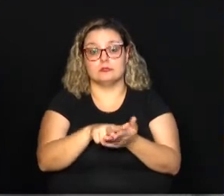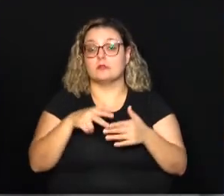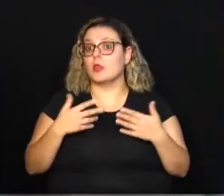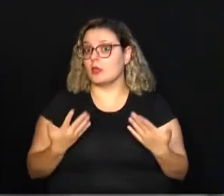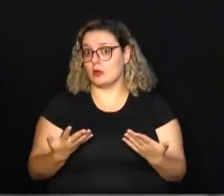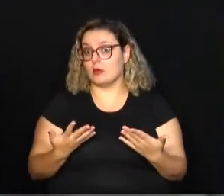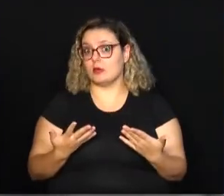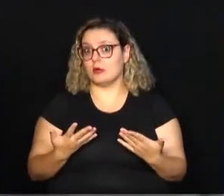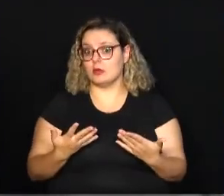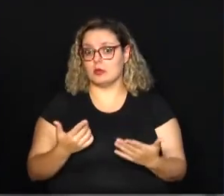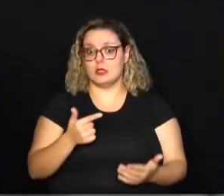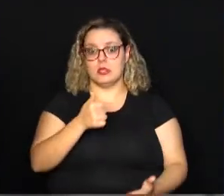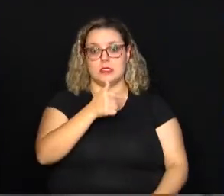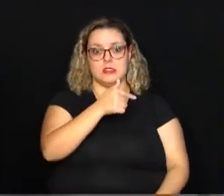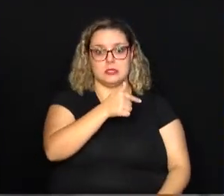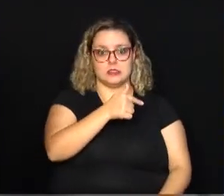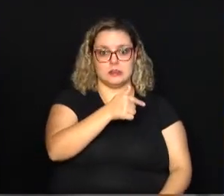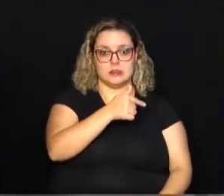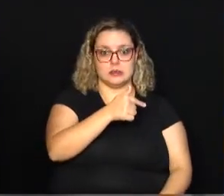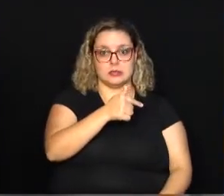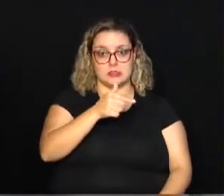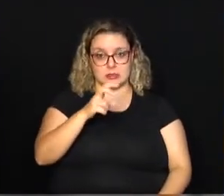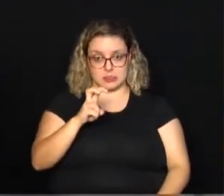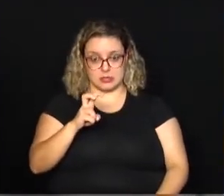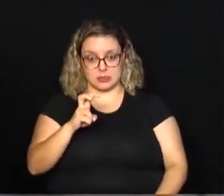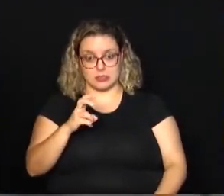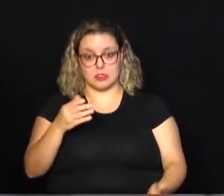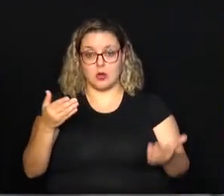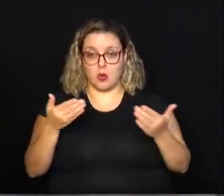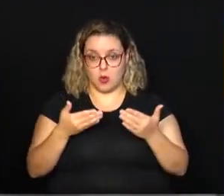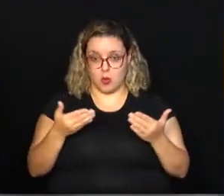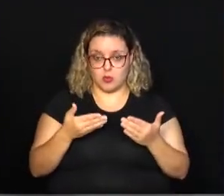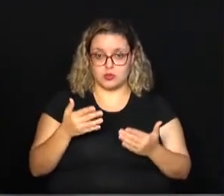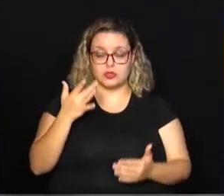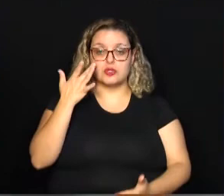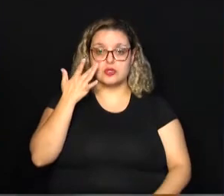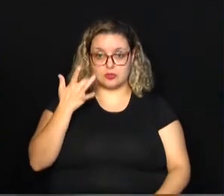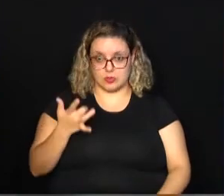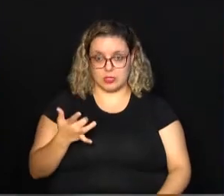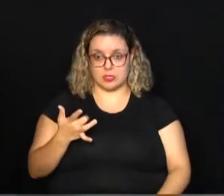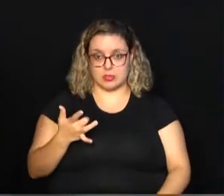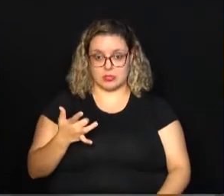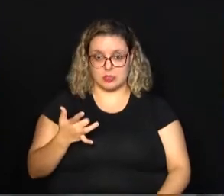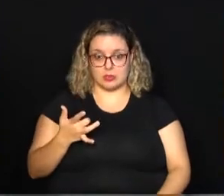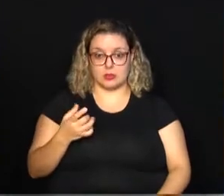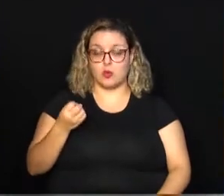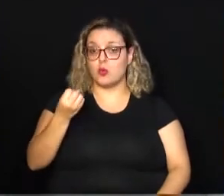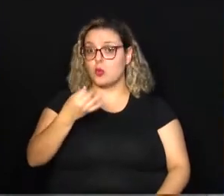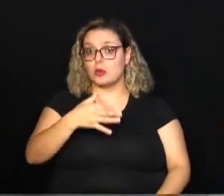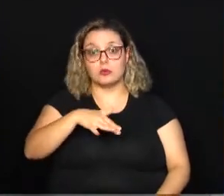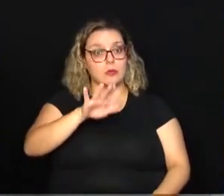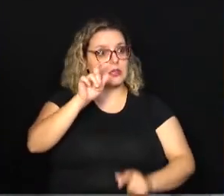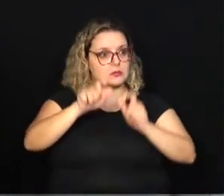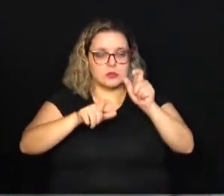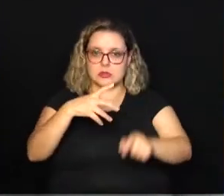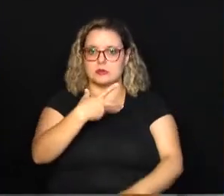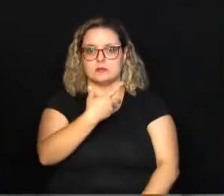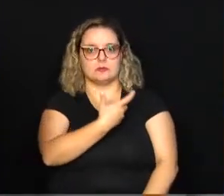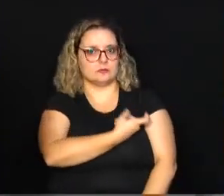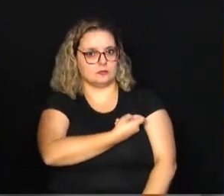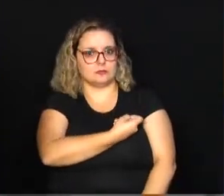Agora, 77 para 75, hoje e amanhã. Quanto mais pessoas se vacinarem, nós estamos